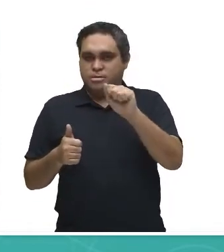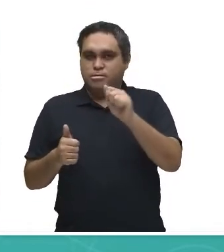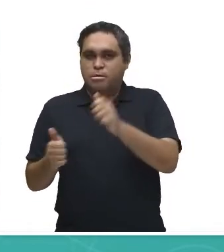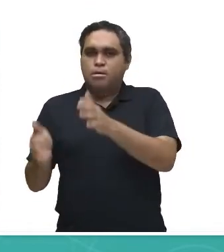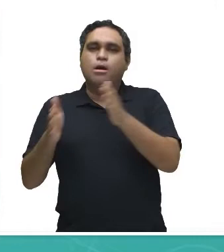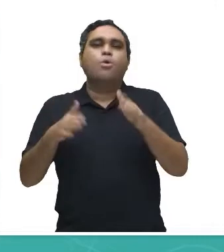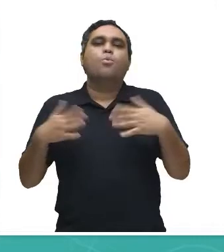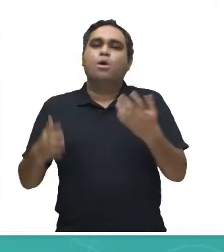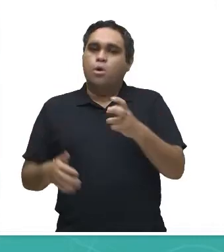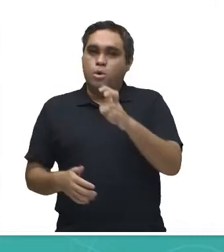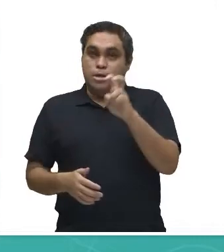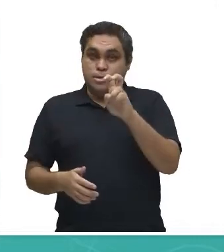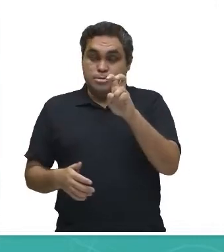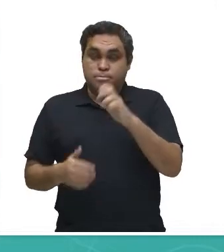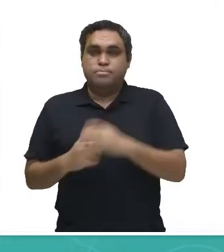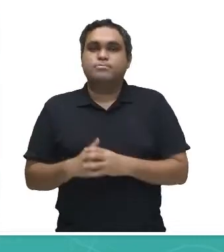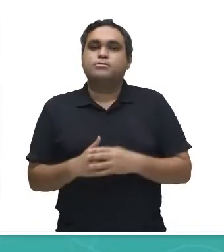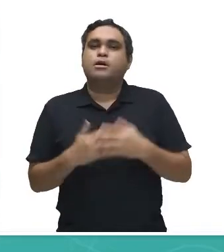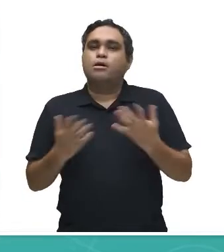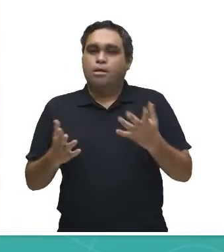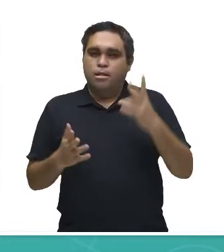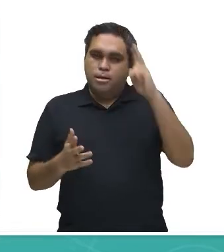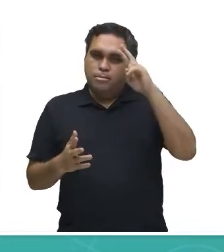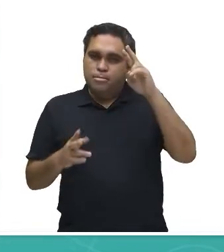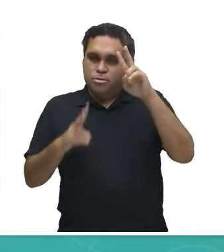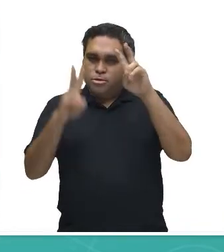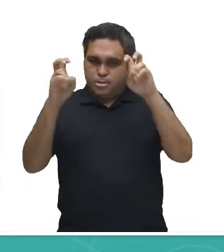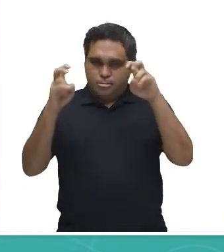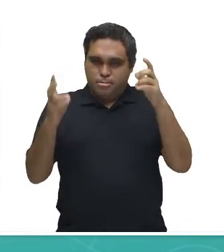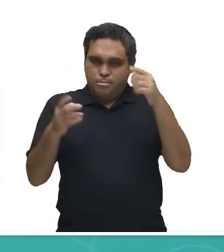Olha aí o conteúdo para refrescar a memória.